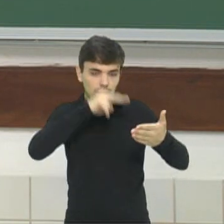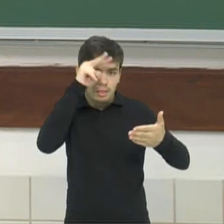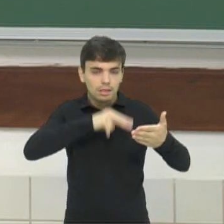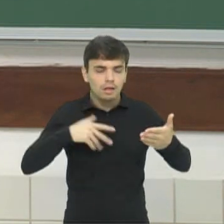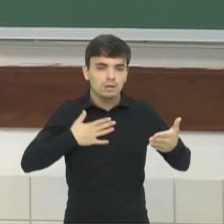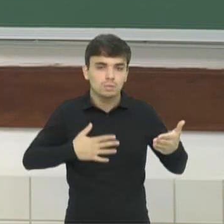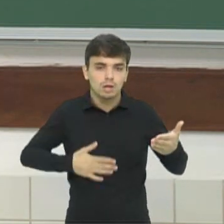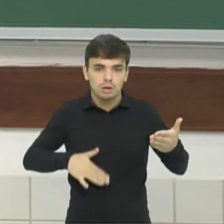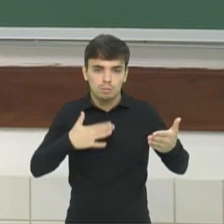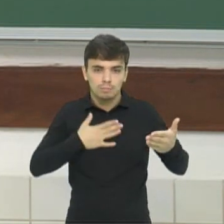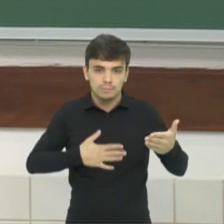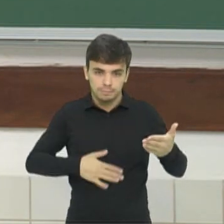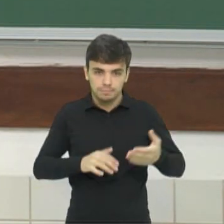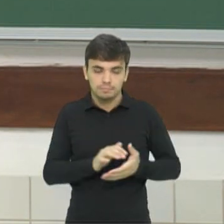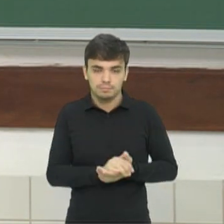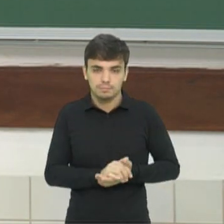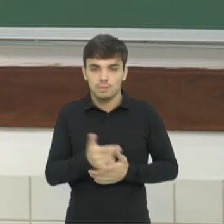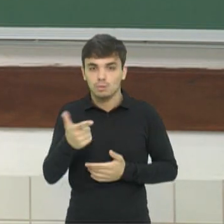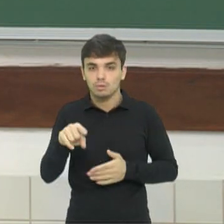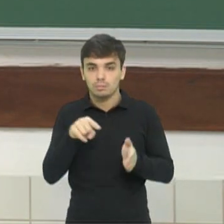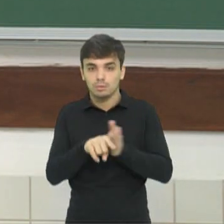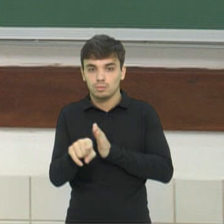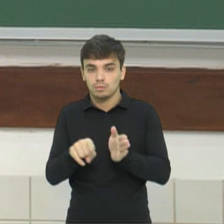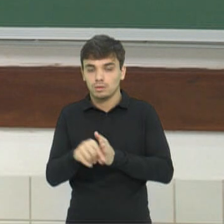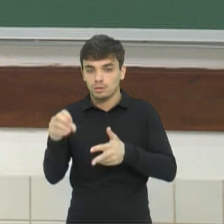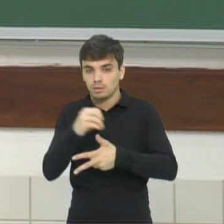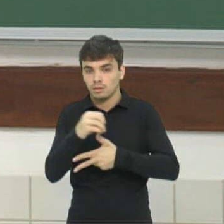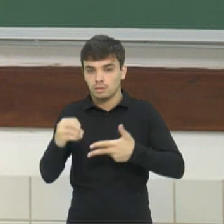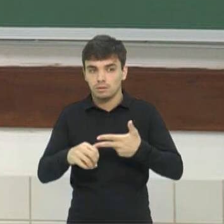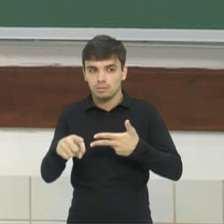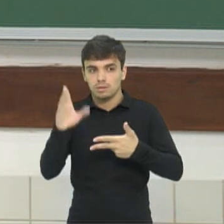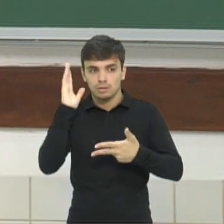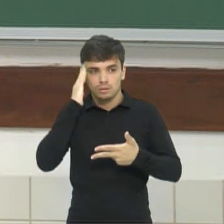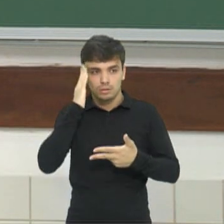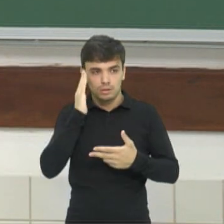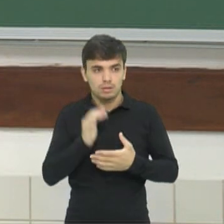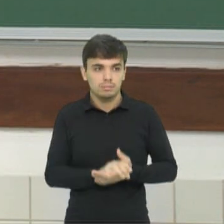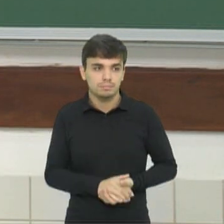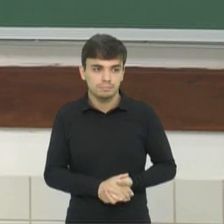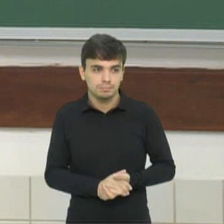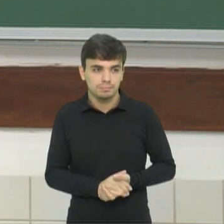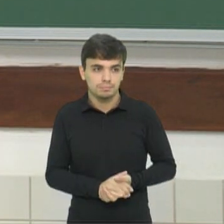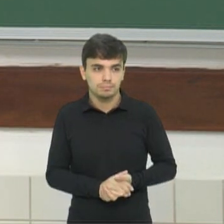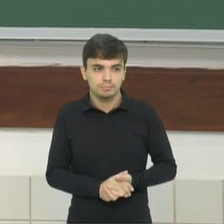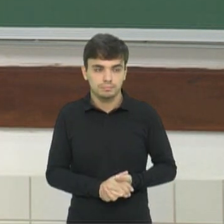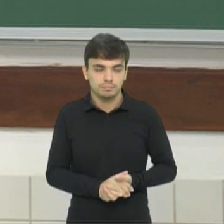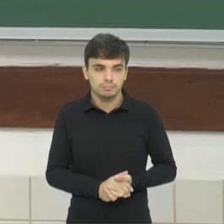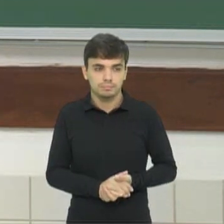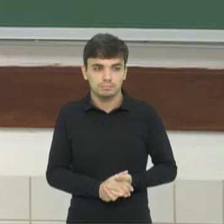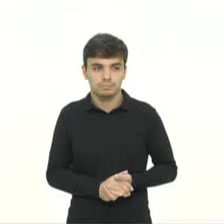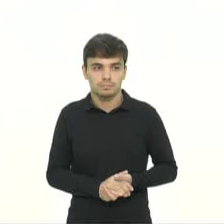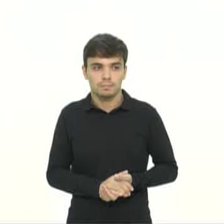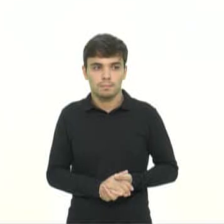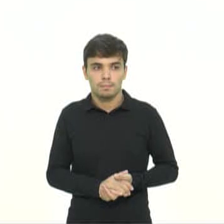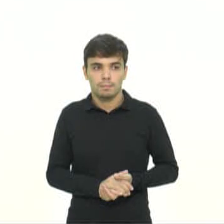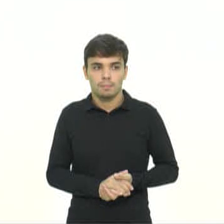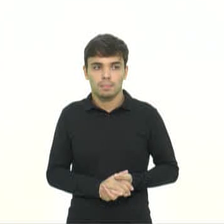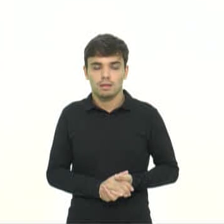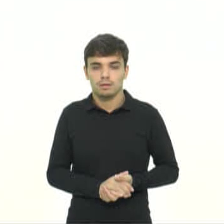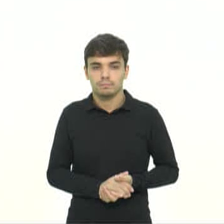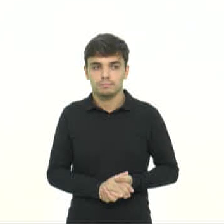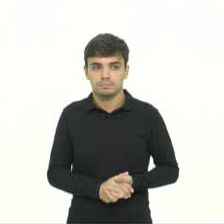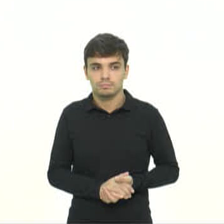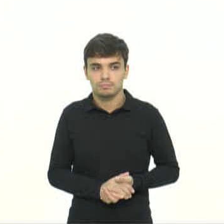Uma outra questão de Enem, bem tranquilinha também, que eu tenho certeza que a maioria de vocês acertou. Mais um Aqui, gente, também de